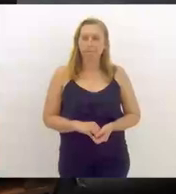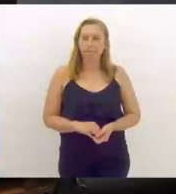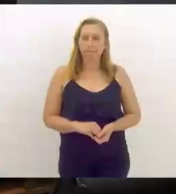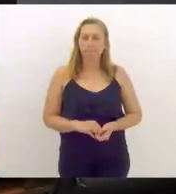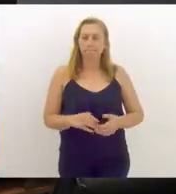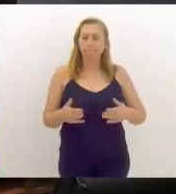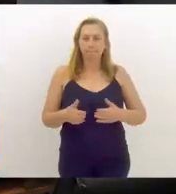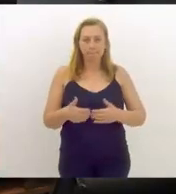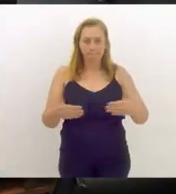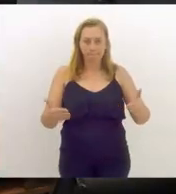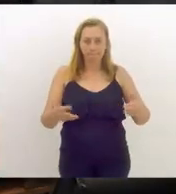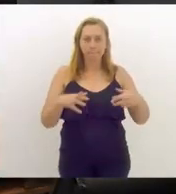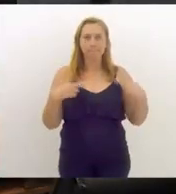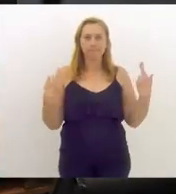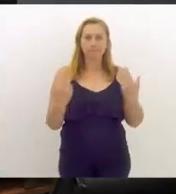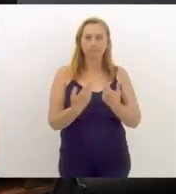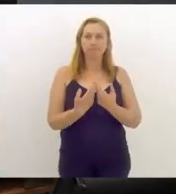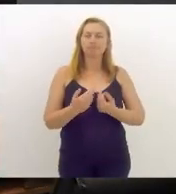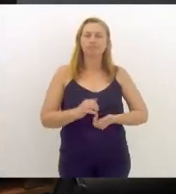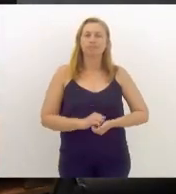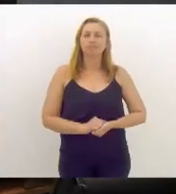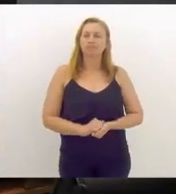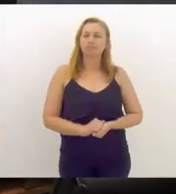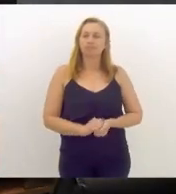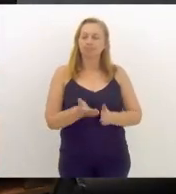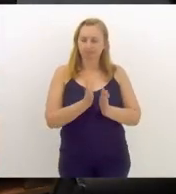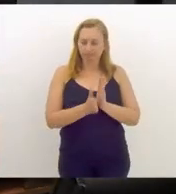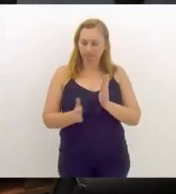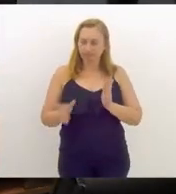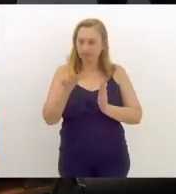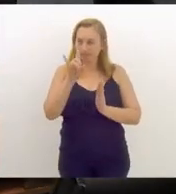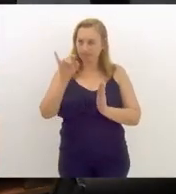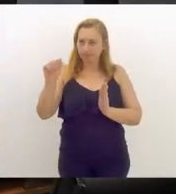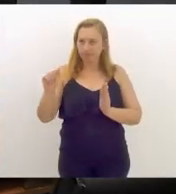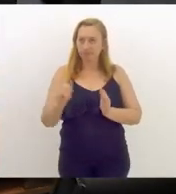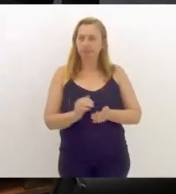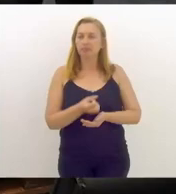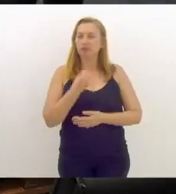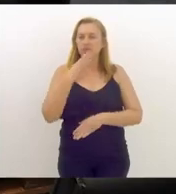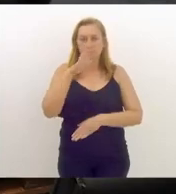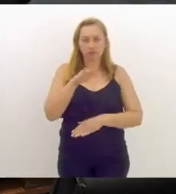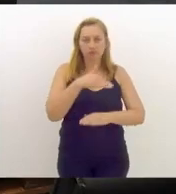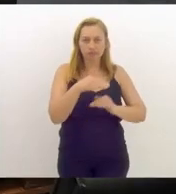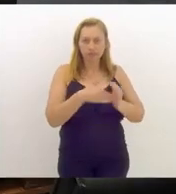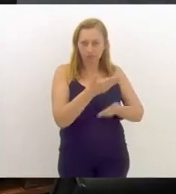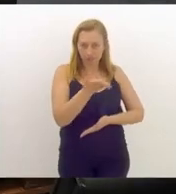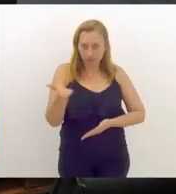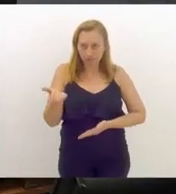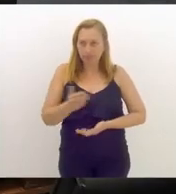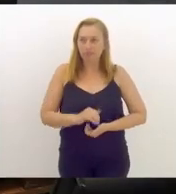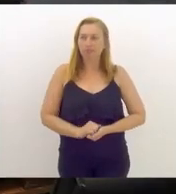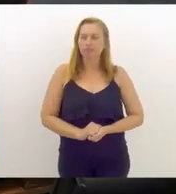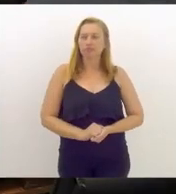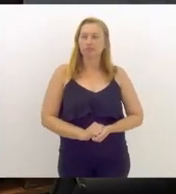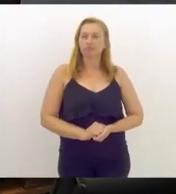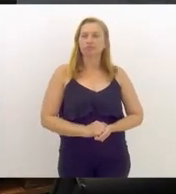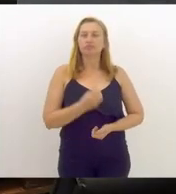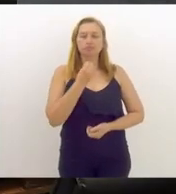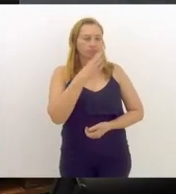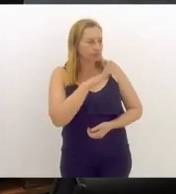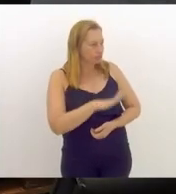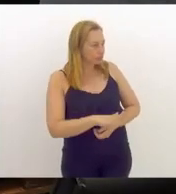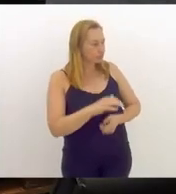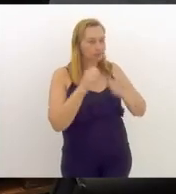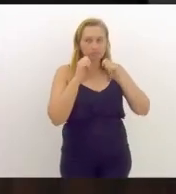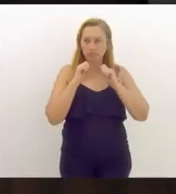está reaberto a sessão passa-se a ordem do dia boa tarde a todas e todos tá de assessoras